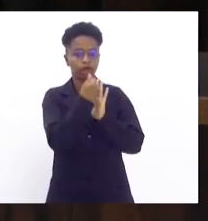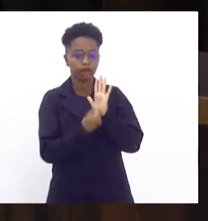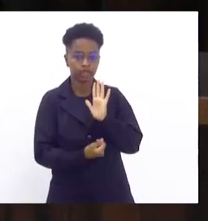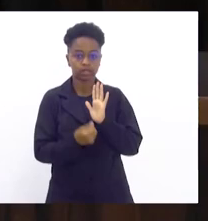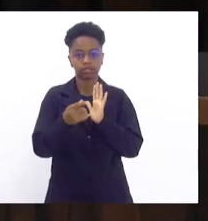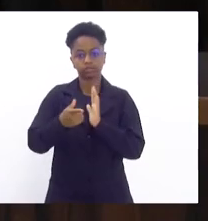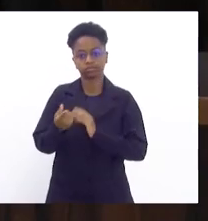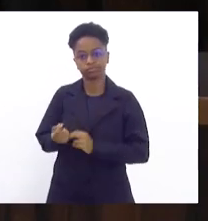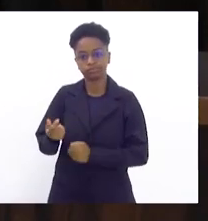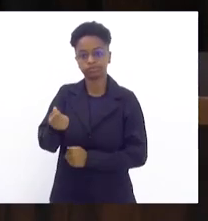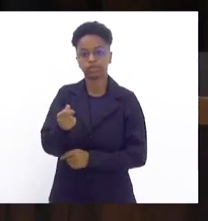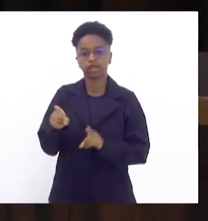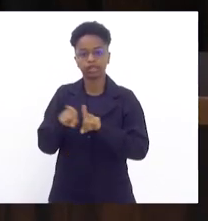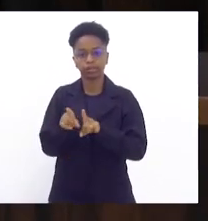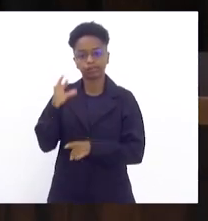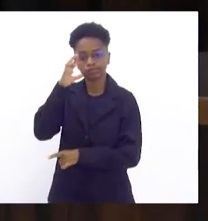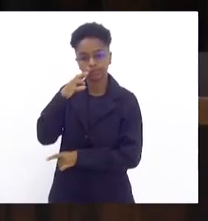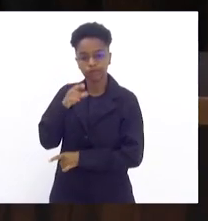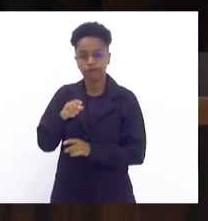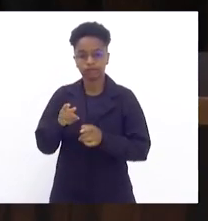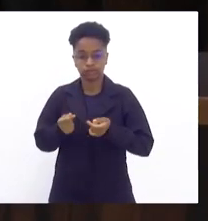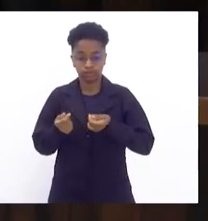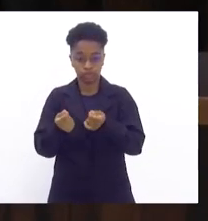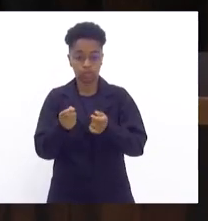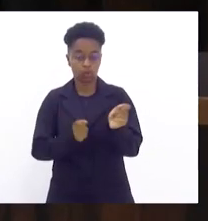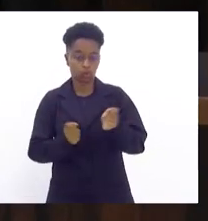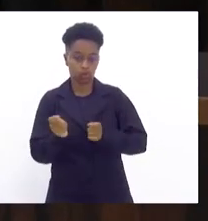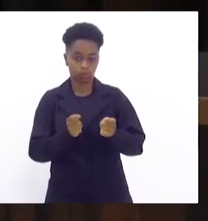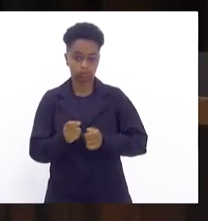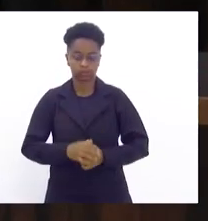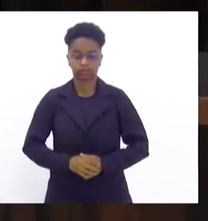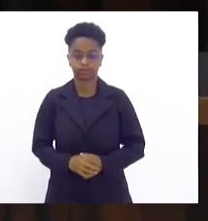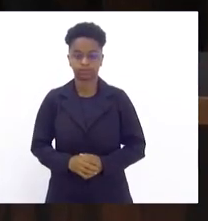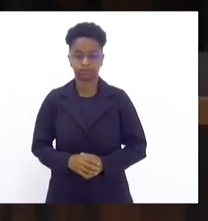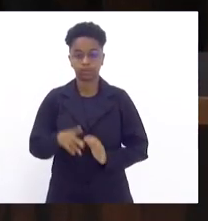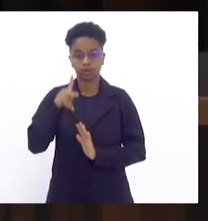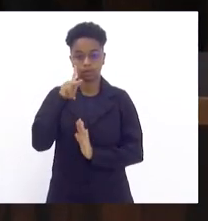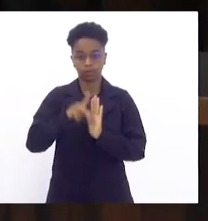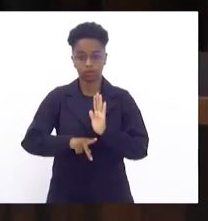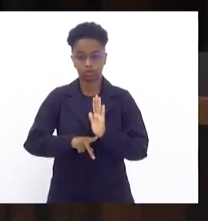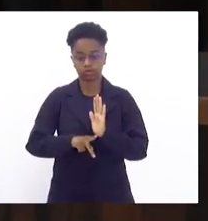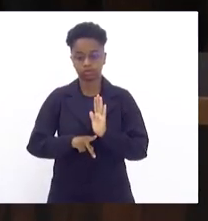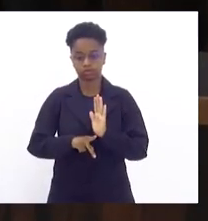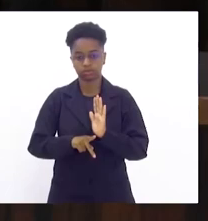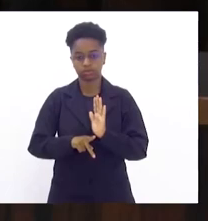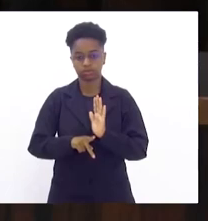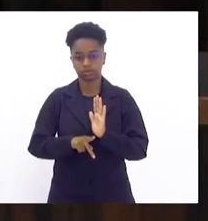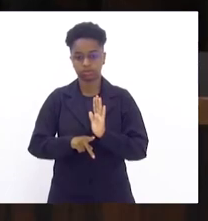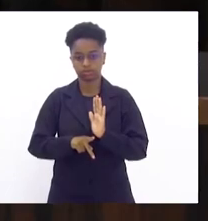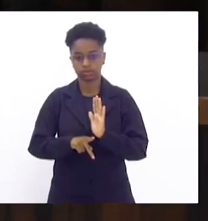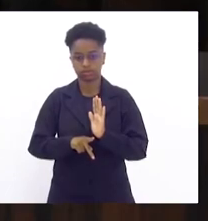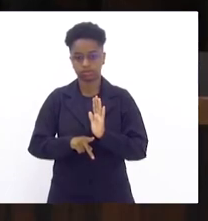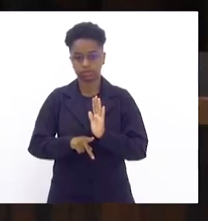Finanças, Fiscalização Financeira e Controle. O projeto...